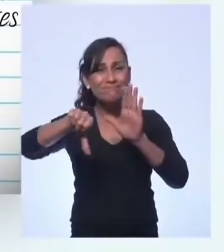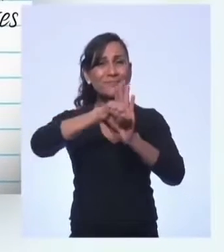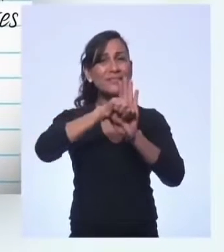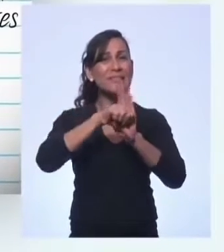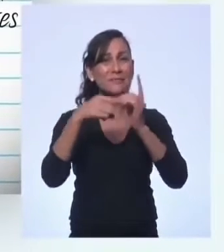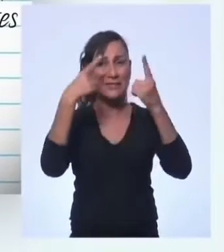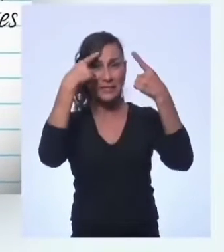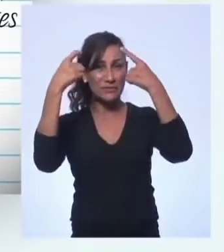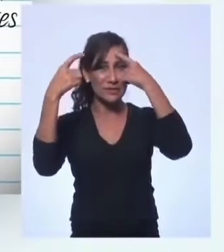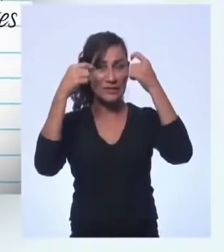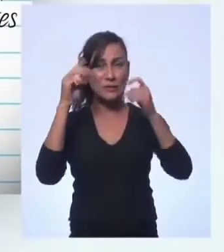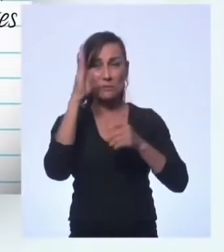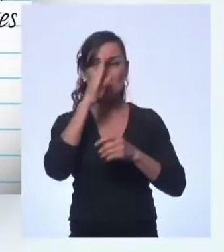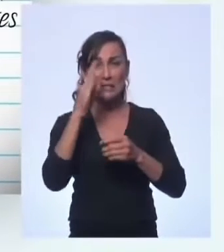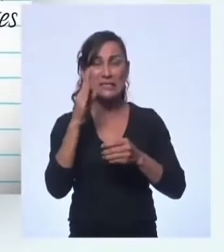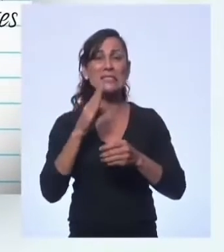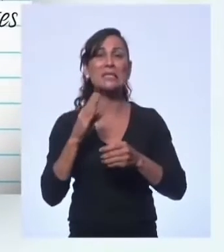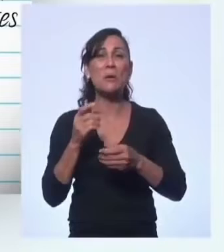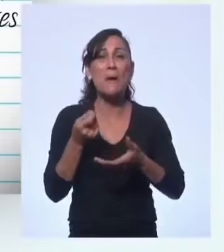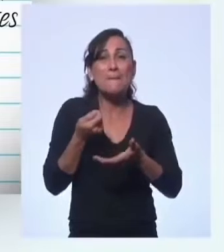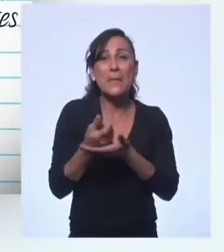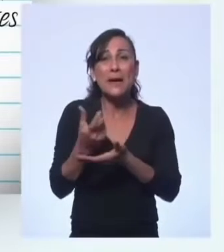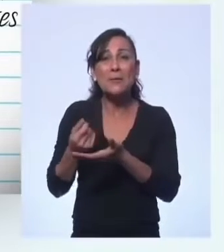o Brasil gastou, em 2014,